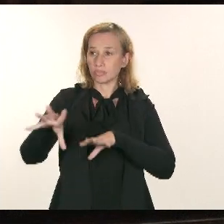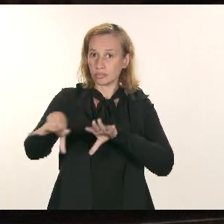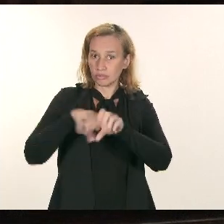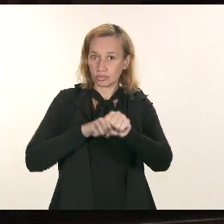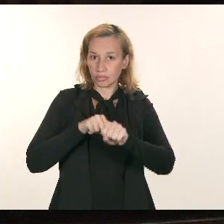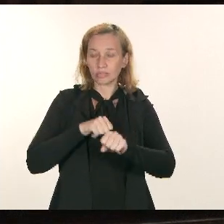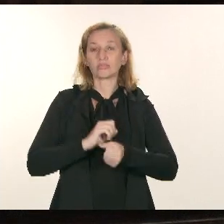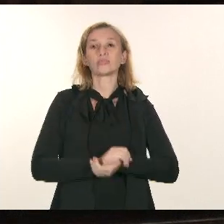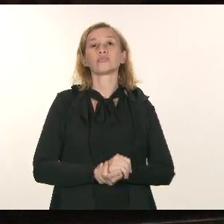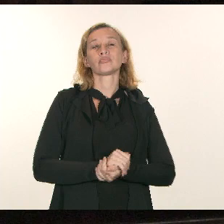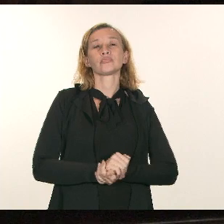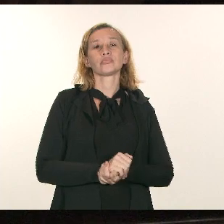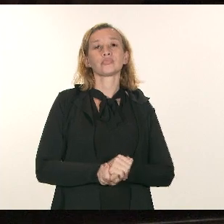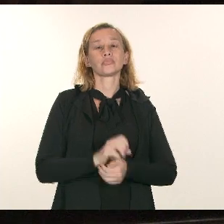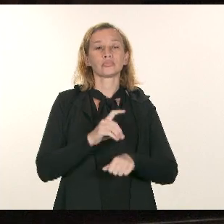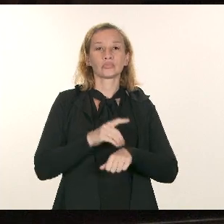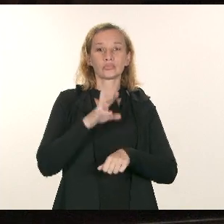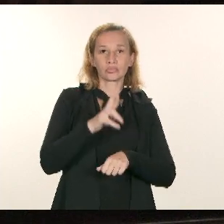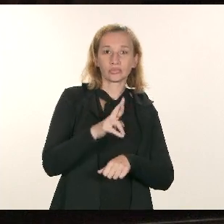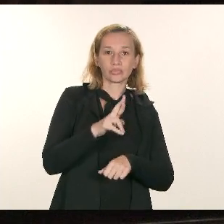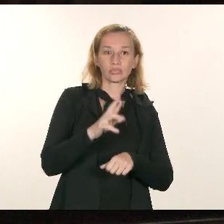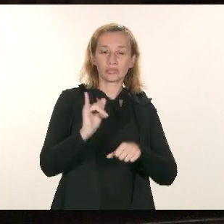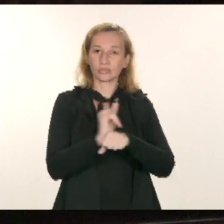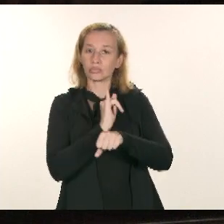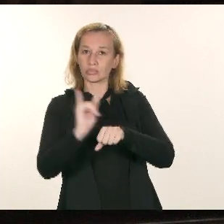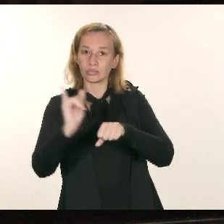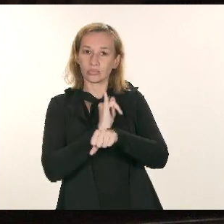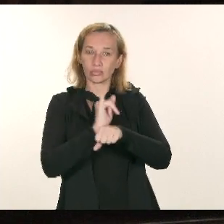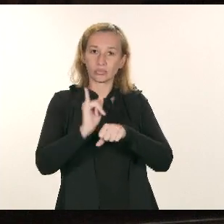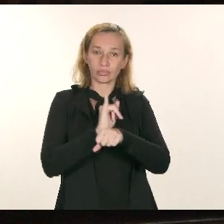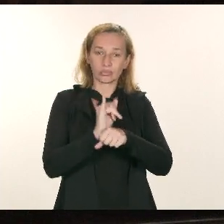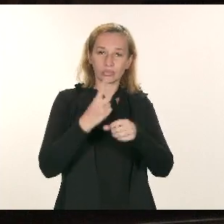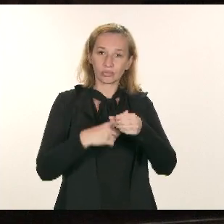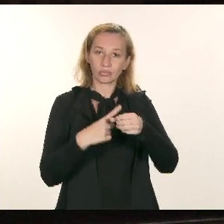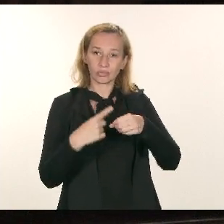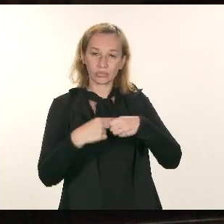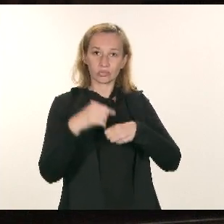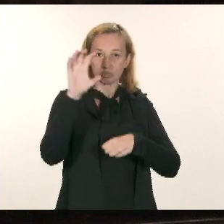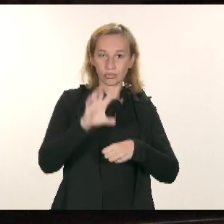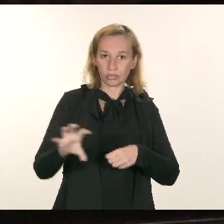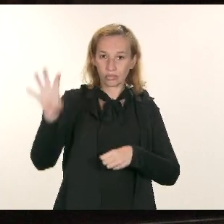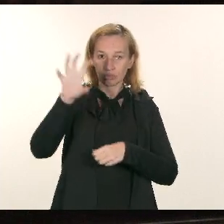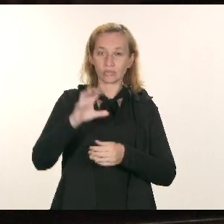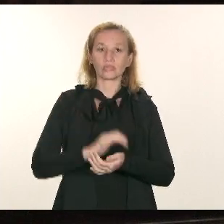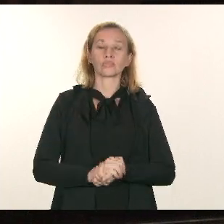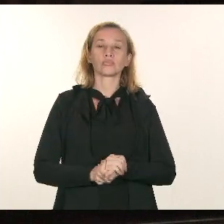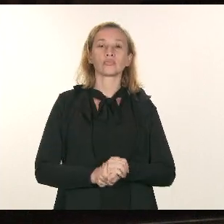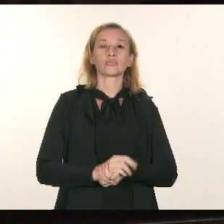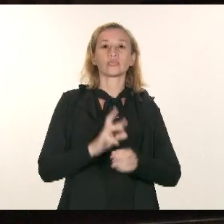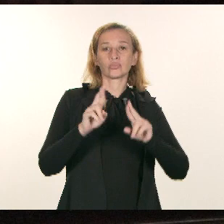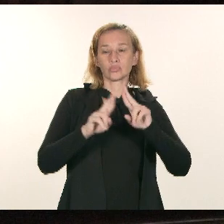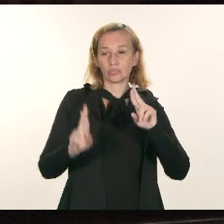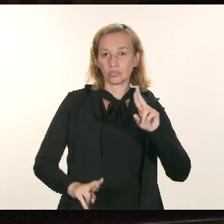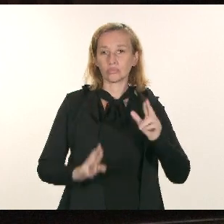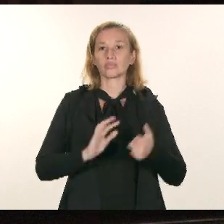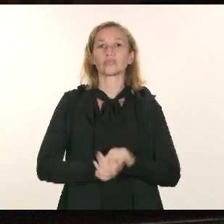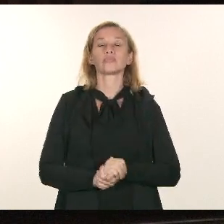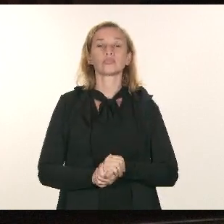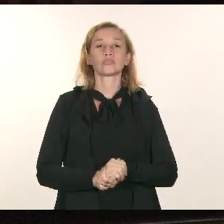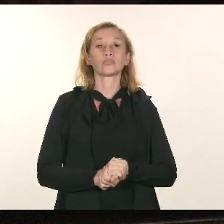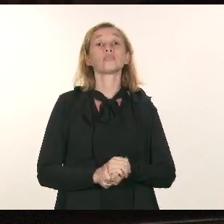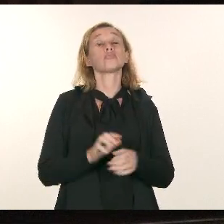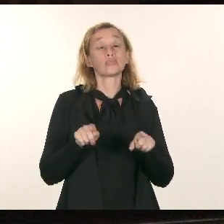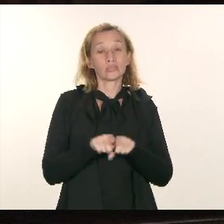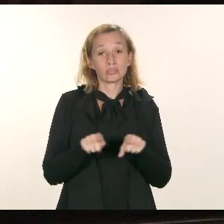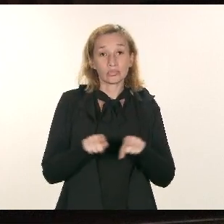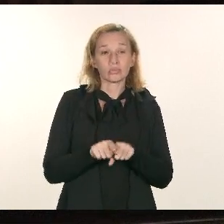formação, doutor em planejamento urbano e regional, em ambos os casos pela UFRJ, mas,